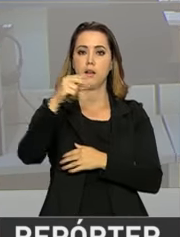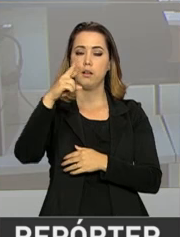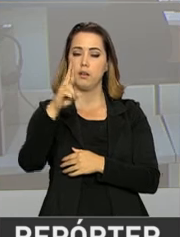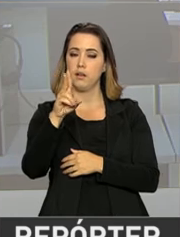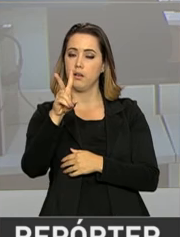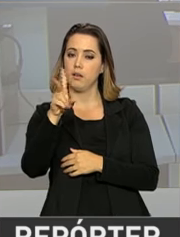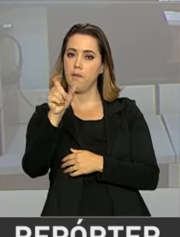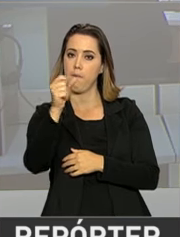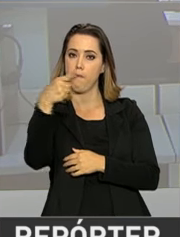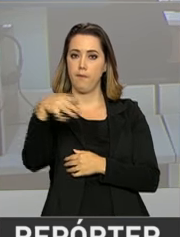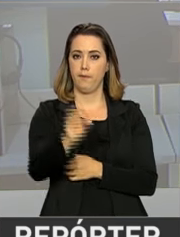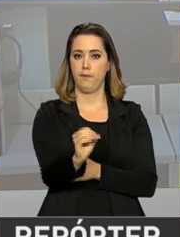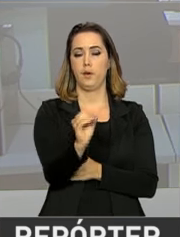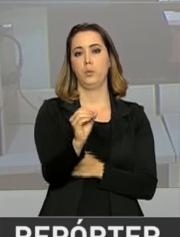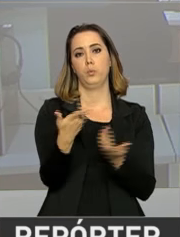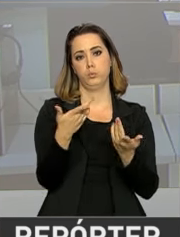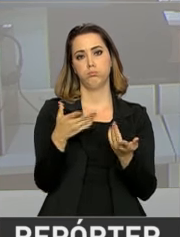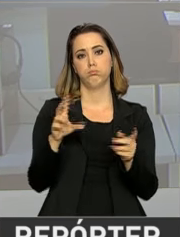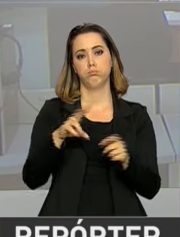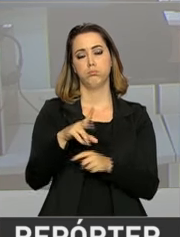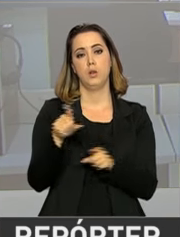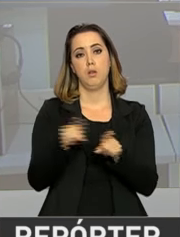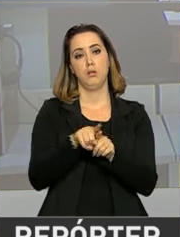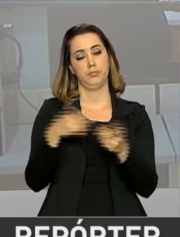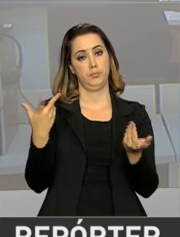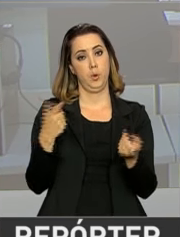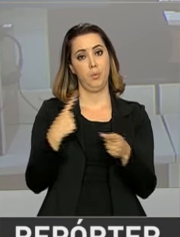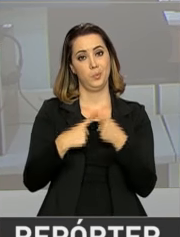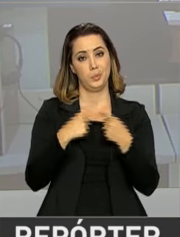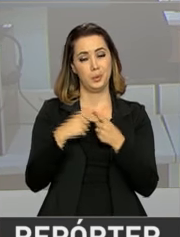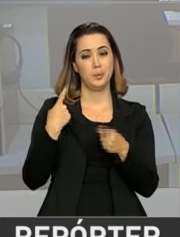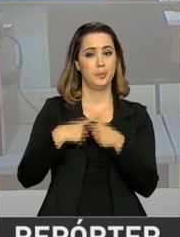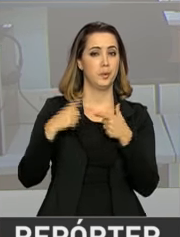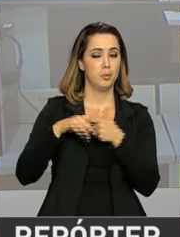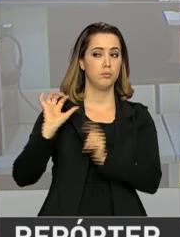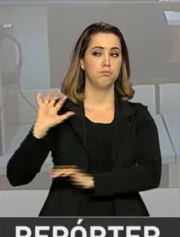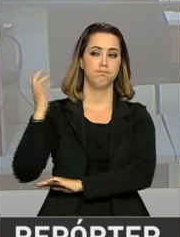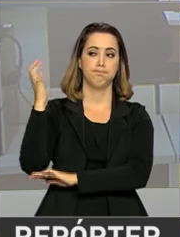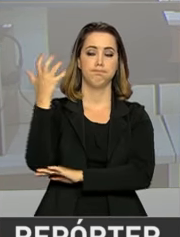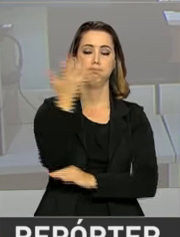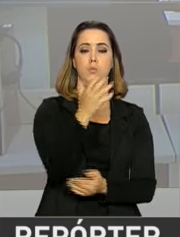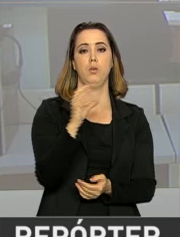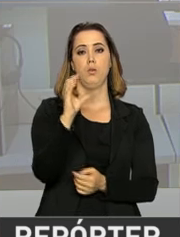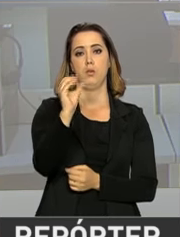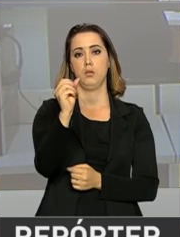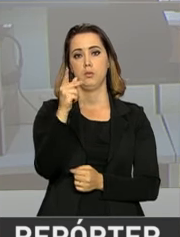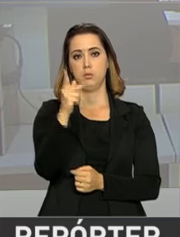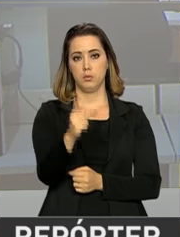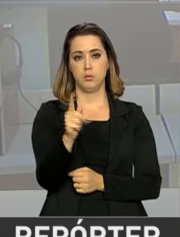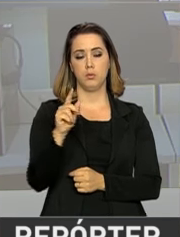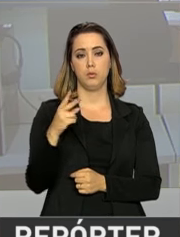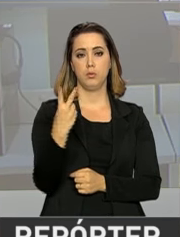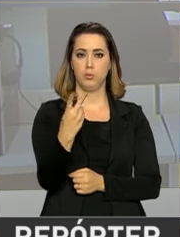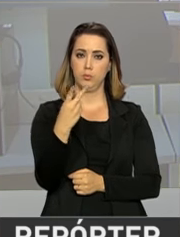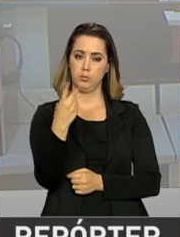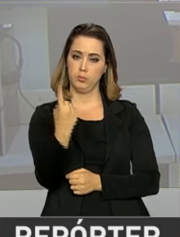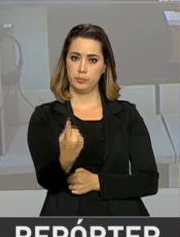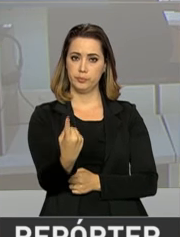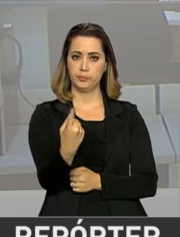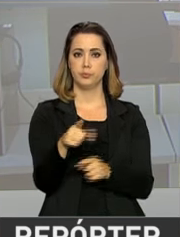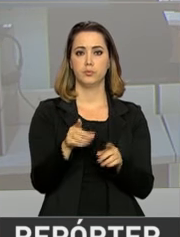prejudicar o cumprimento das metas assumidas pelo Brasil na cop-21 a conferência do clima da ONU que aconteceu em Paris em